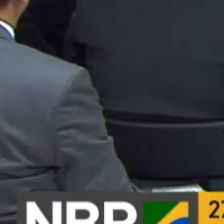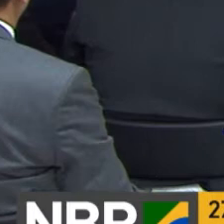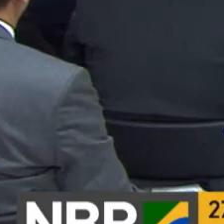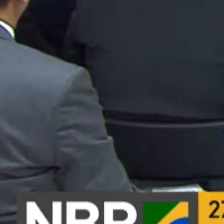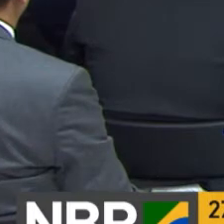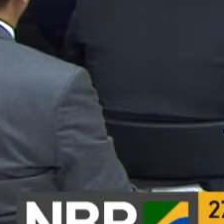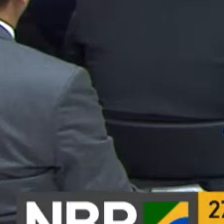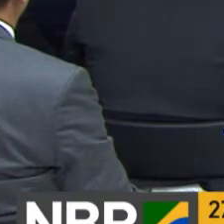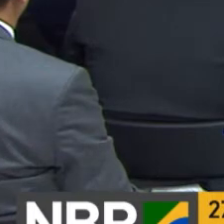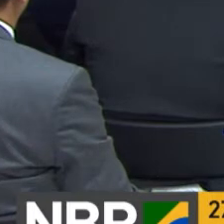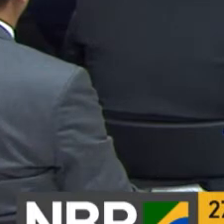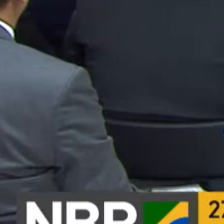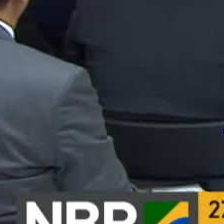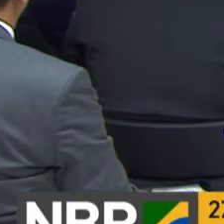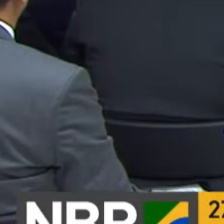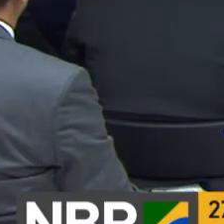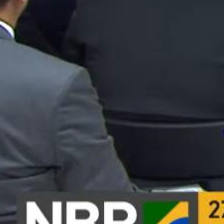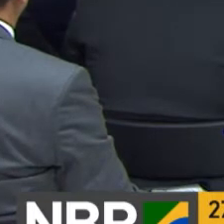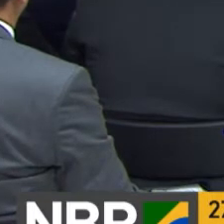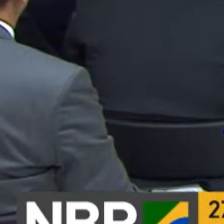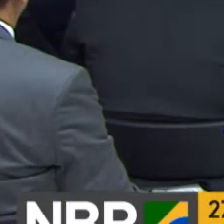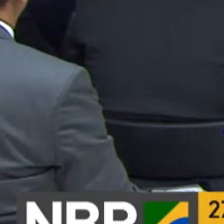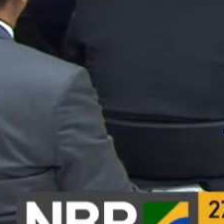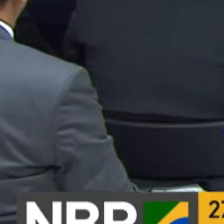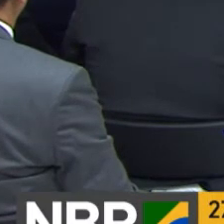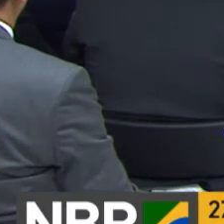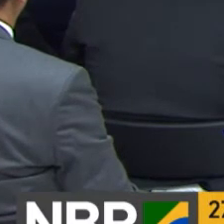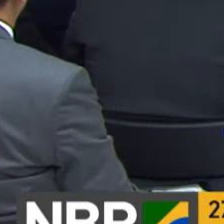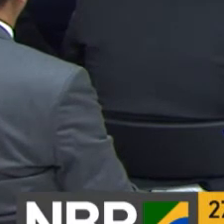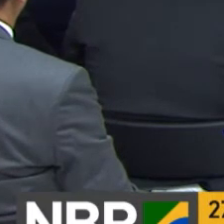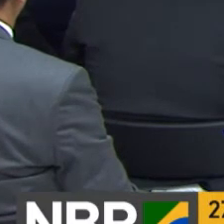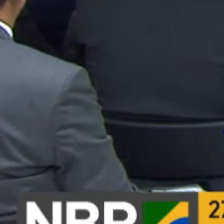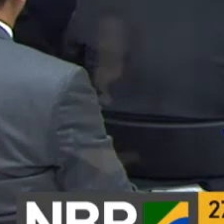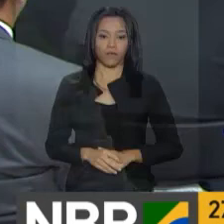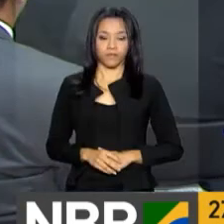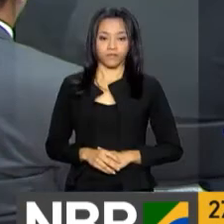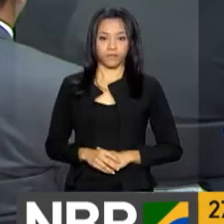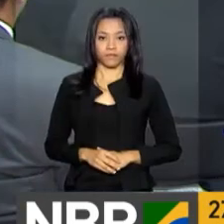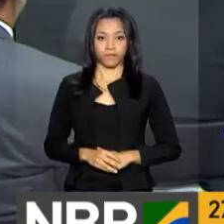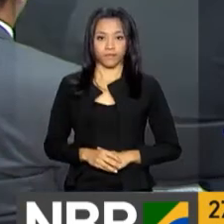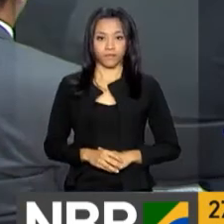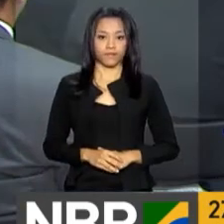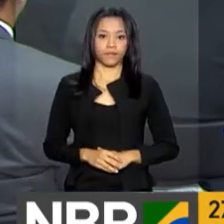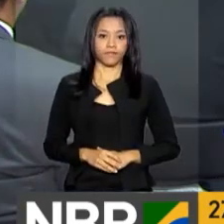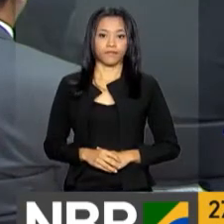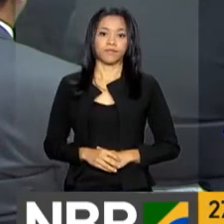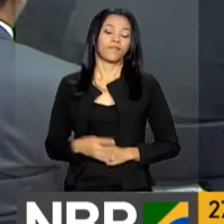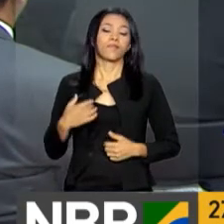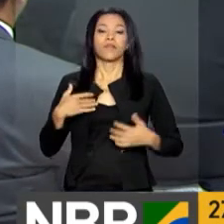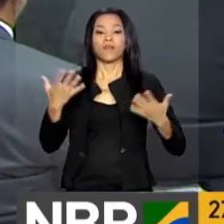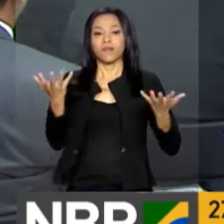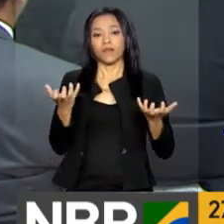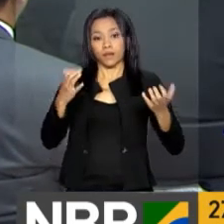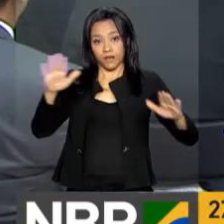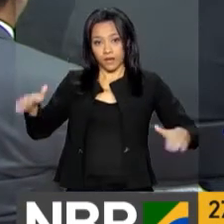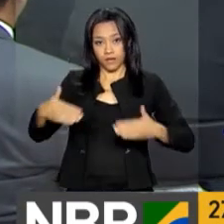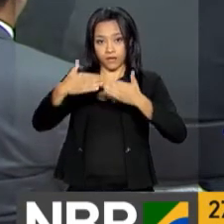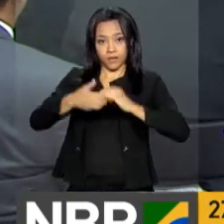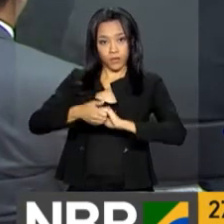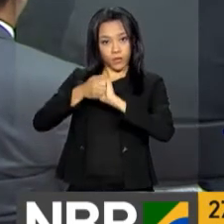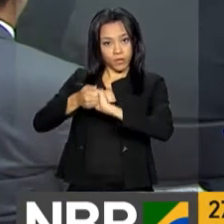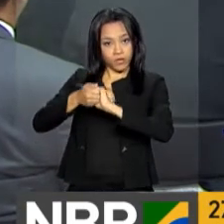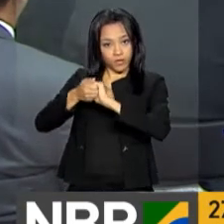senado federal o henrique meirelles josé sarney filho o alexandre baldy os da rocha moreira franco